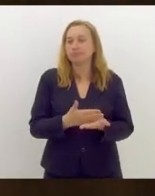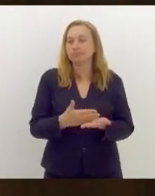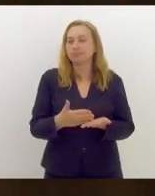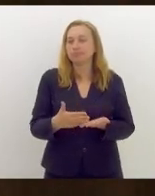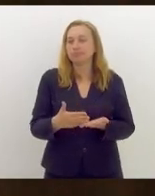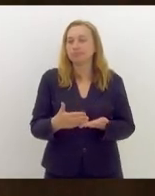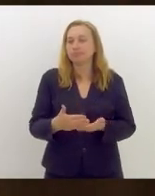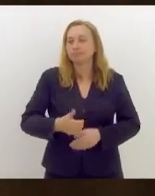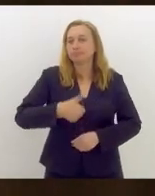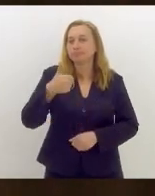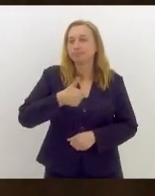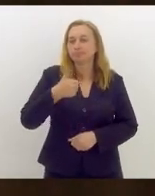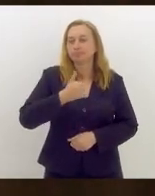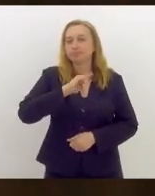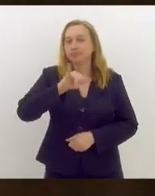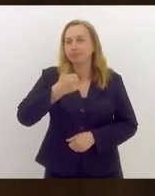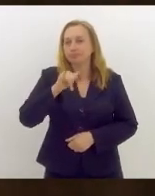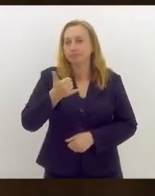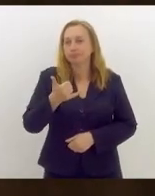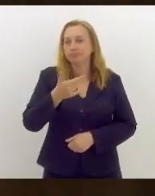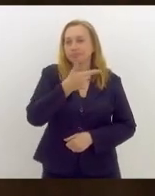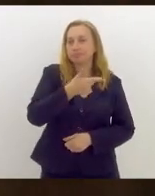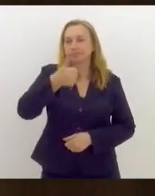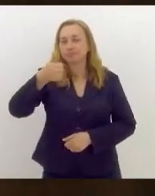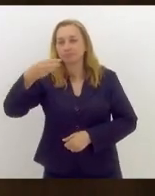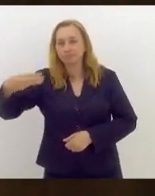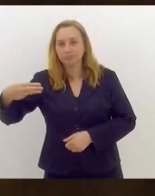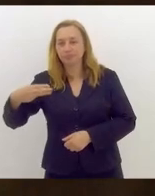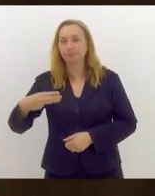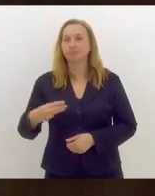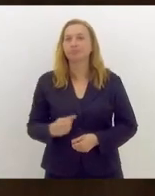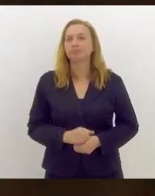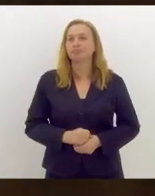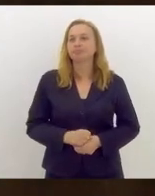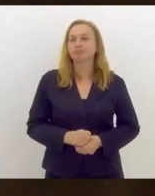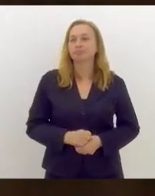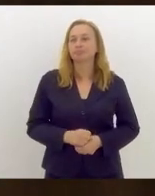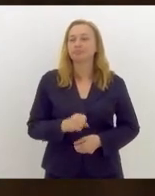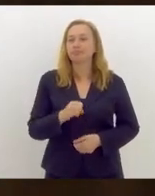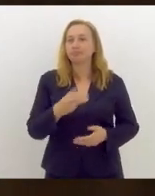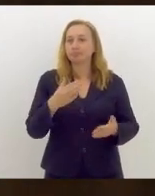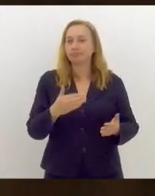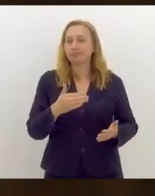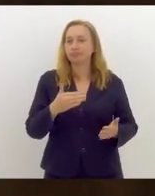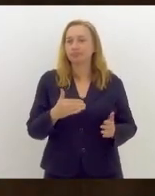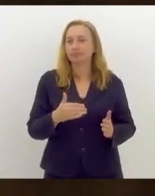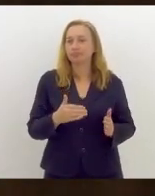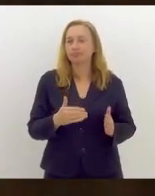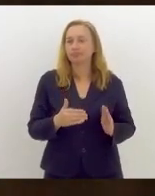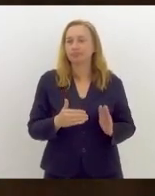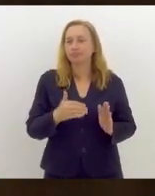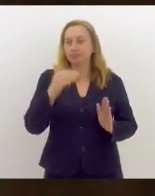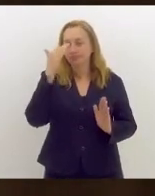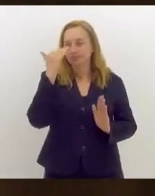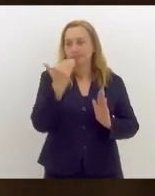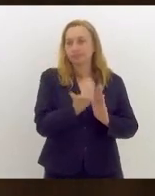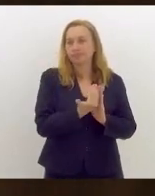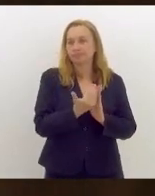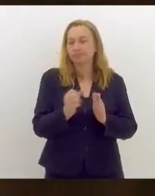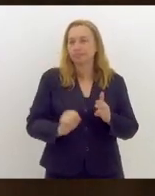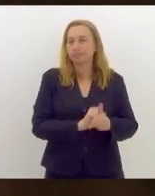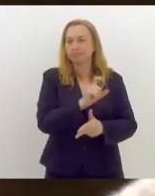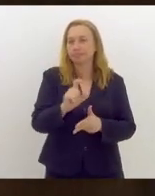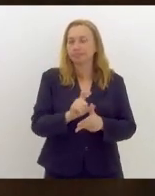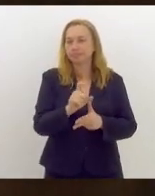de primeiro de janeiro de 23 Caso seja cumprido pelo poder executivo o